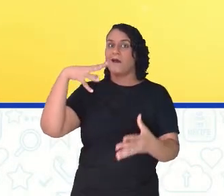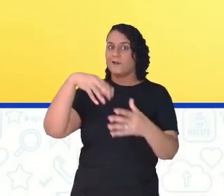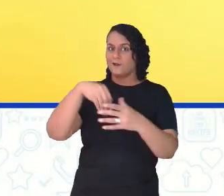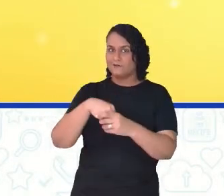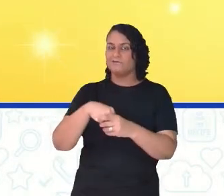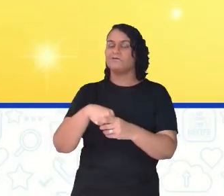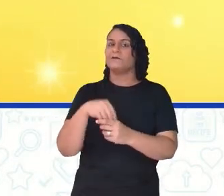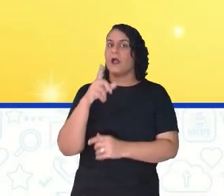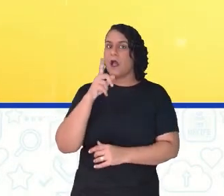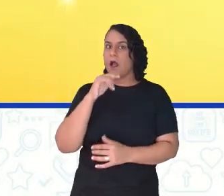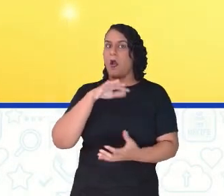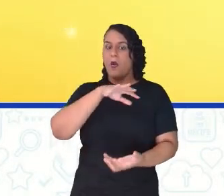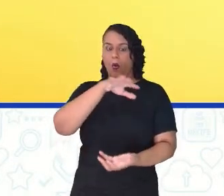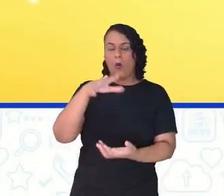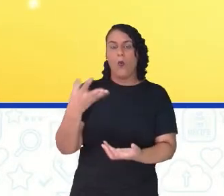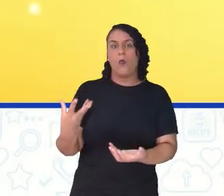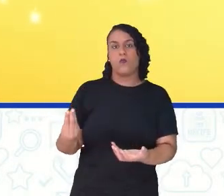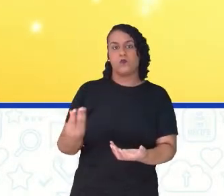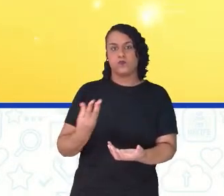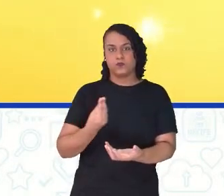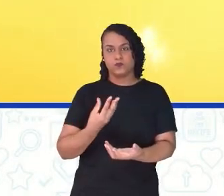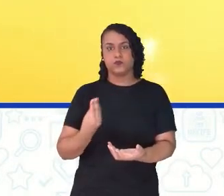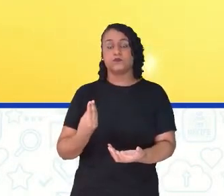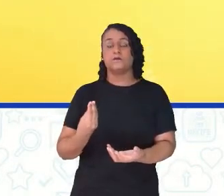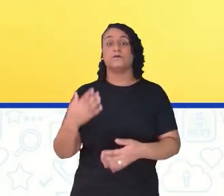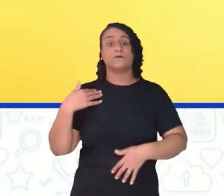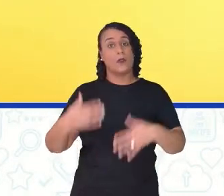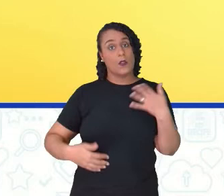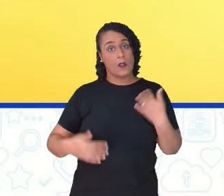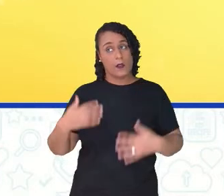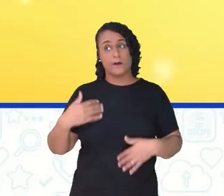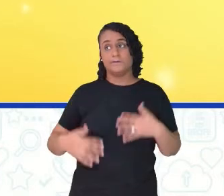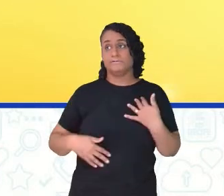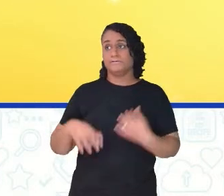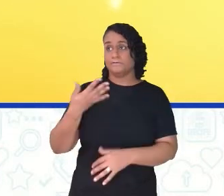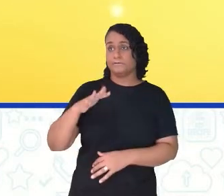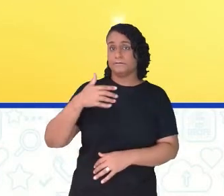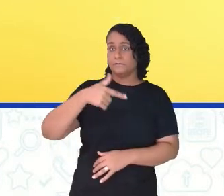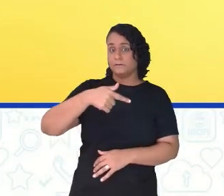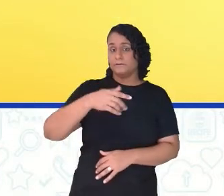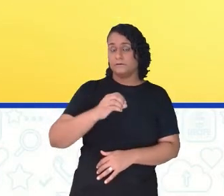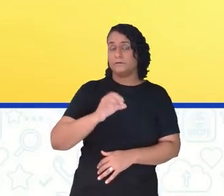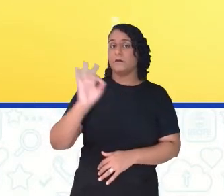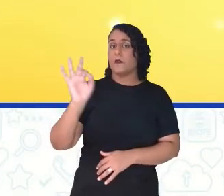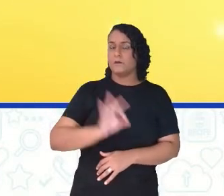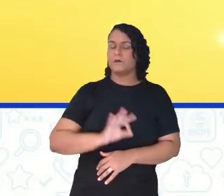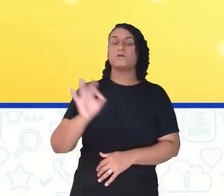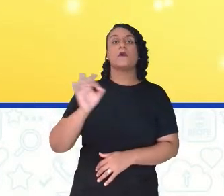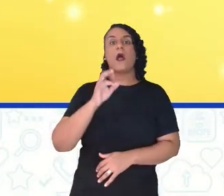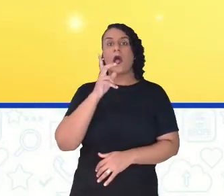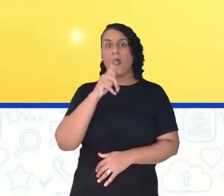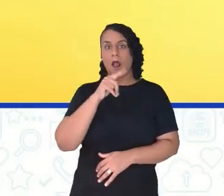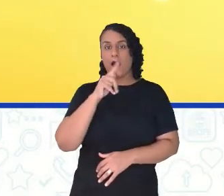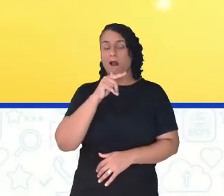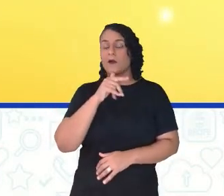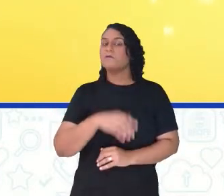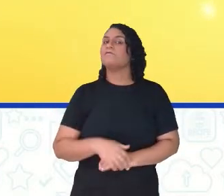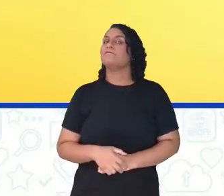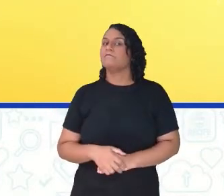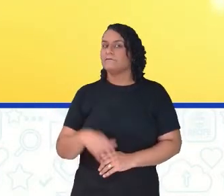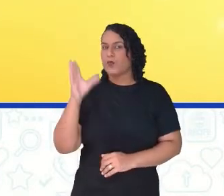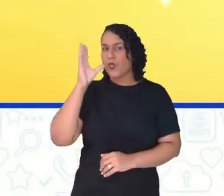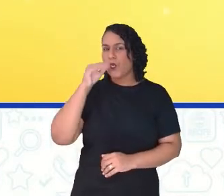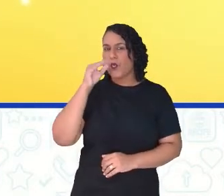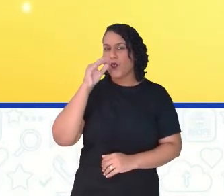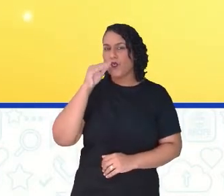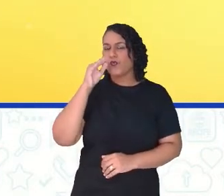espelho d'água, isso em superfície. E o nosso corpo tem aproximadamente 70% de água. Foi visto também, tem uma